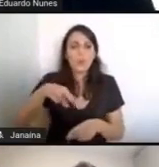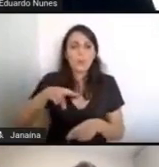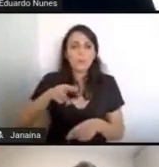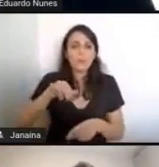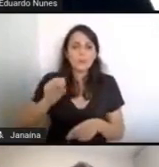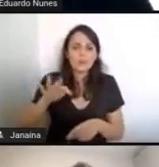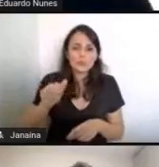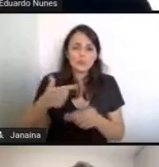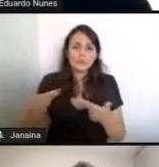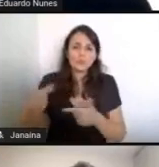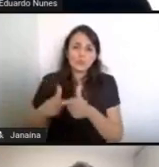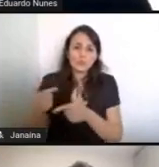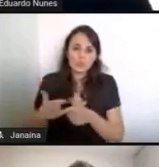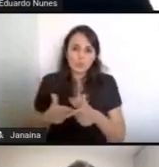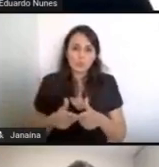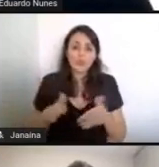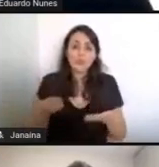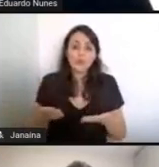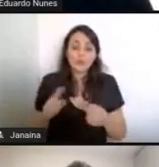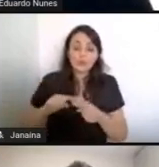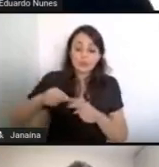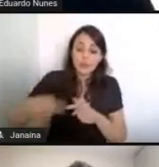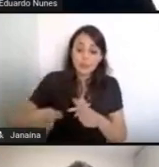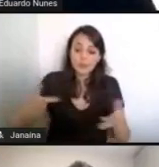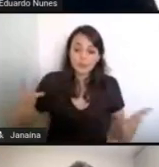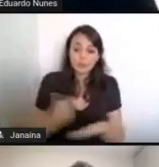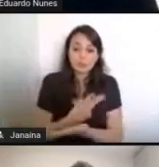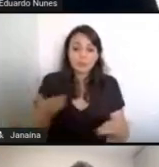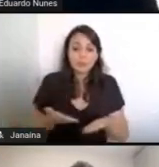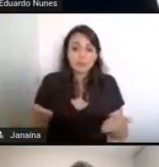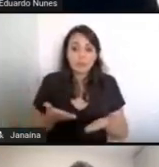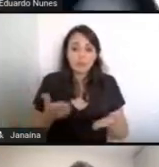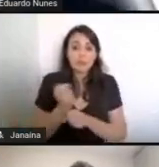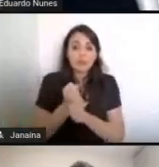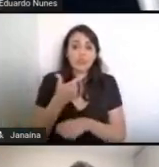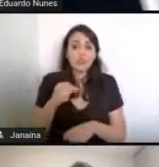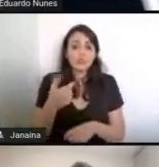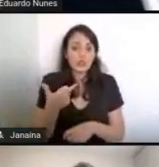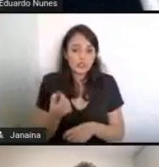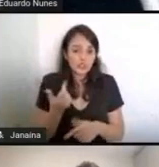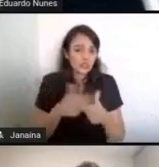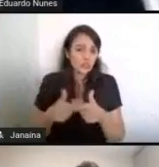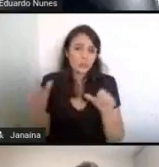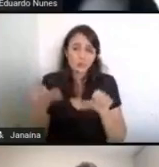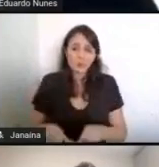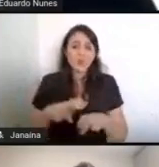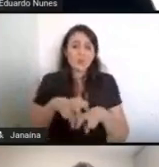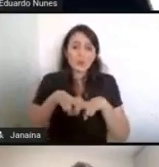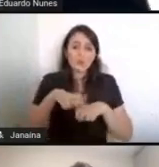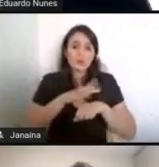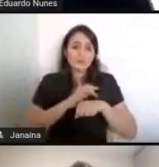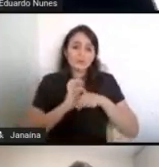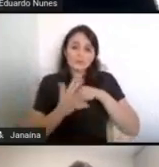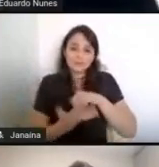do Brasil, né, para quando a pandemia chega, agora em 2020, a gente tem essa situação dramática. Junto com isso, é o